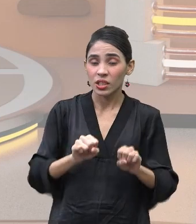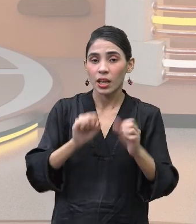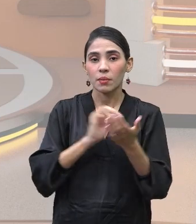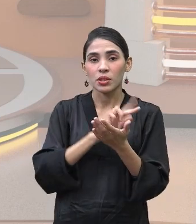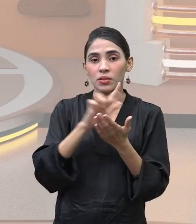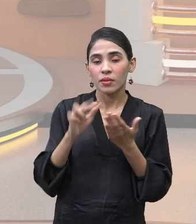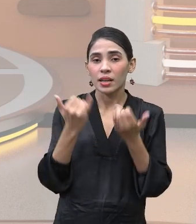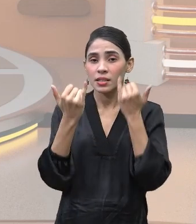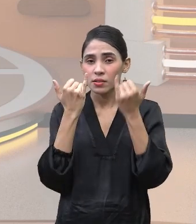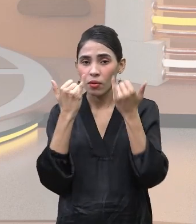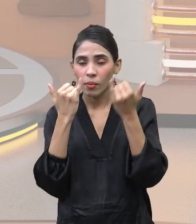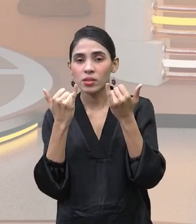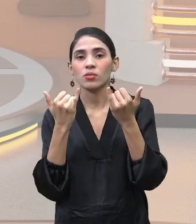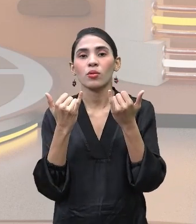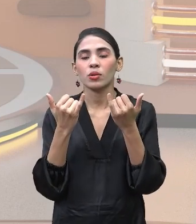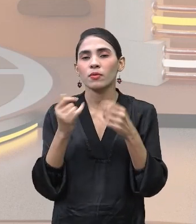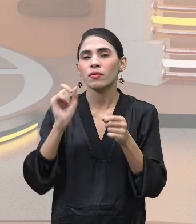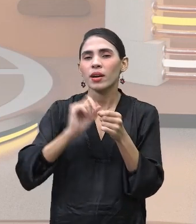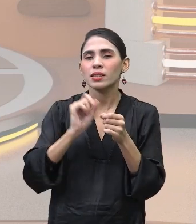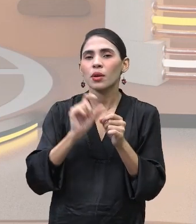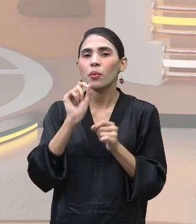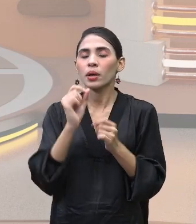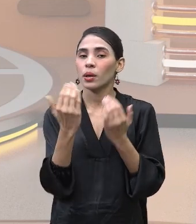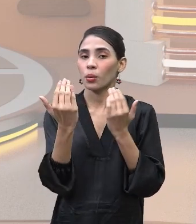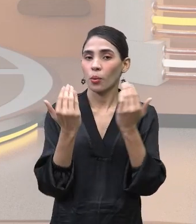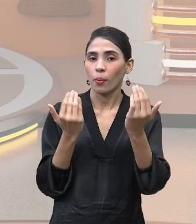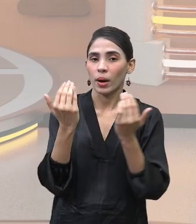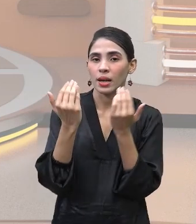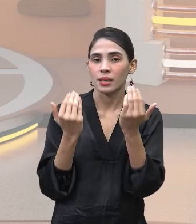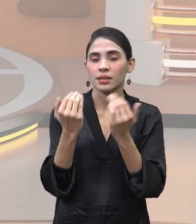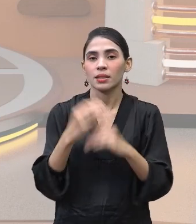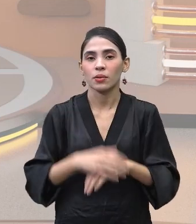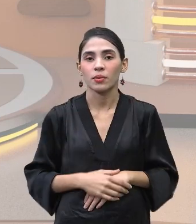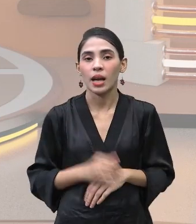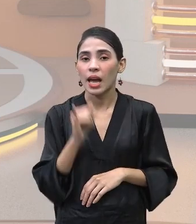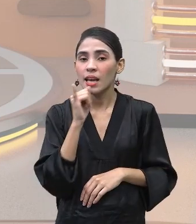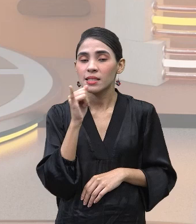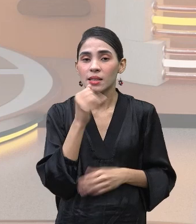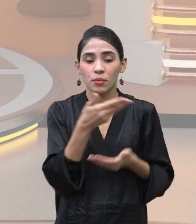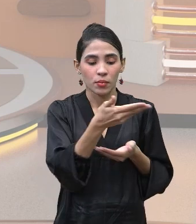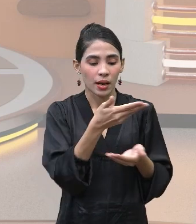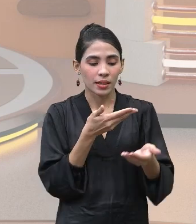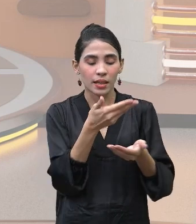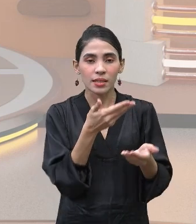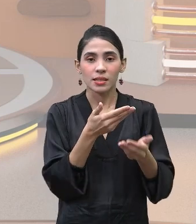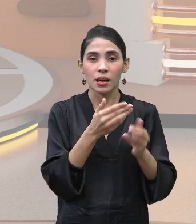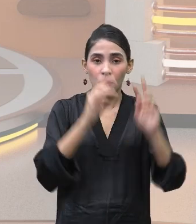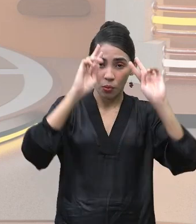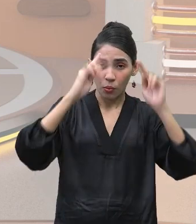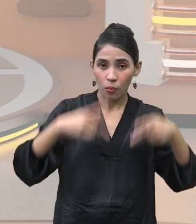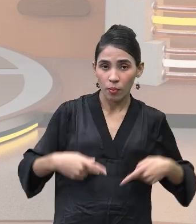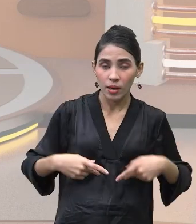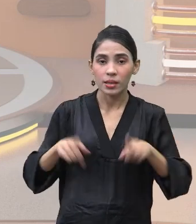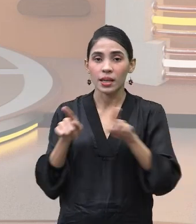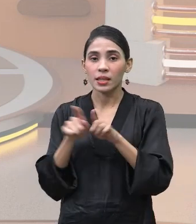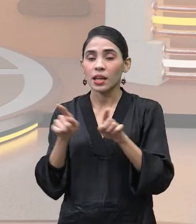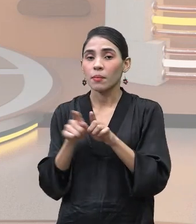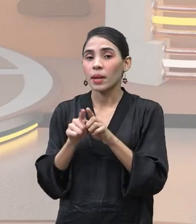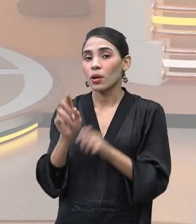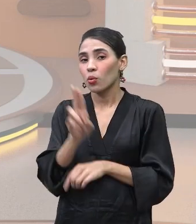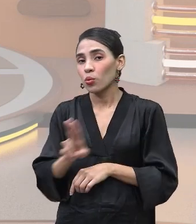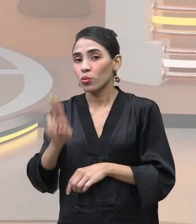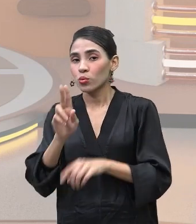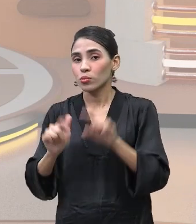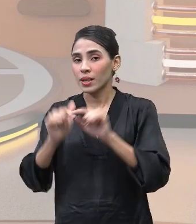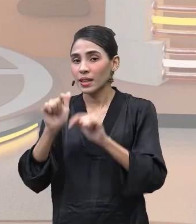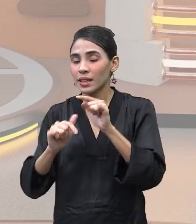Para fazer simulações entre a interação humana e o uso dos recursos naturais. Então,